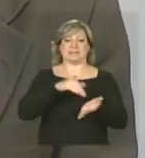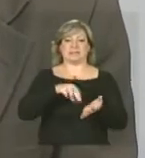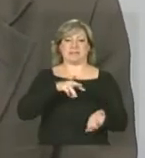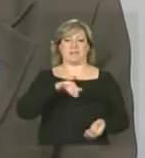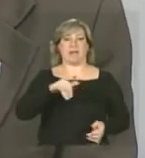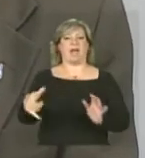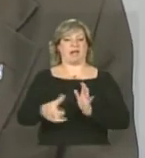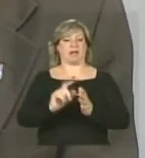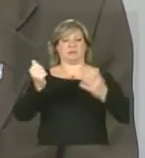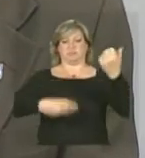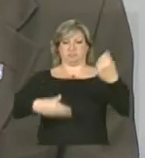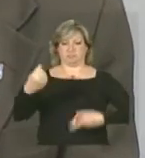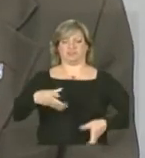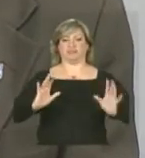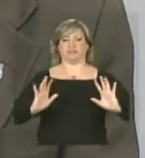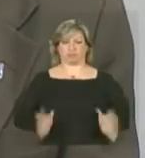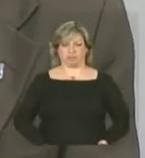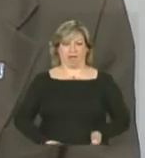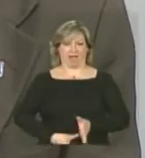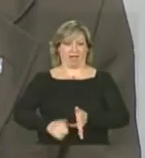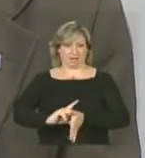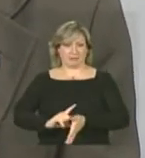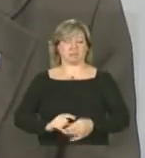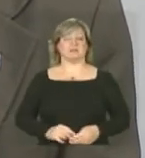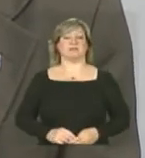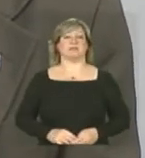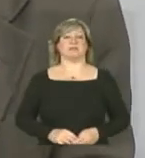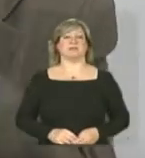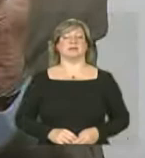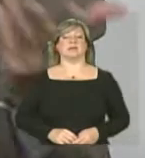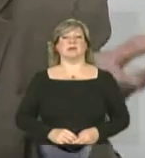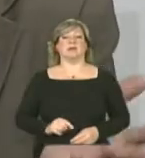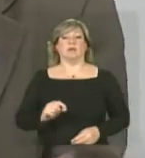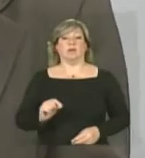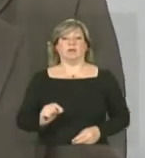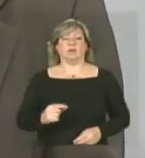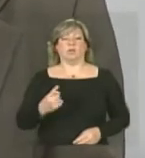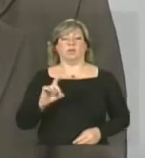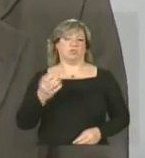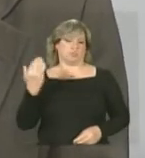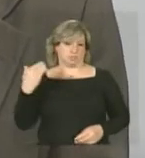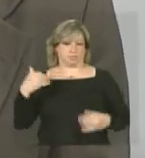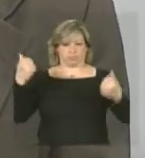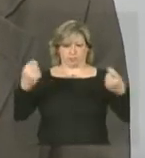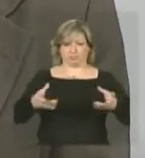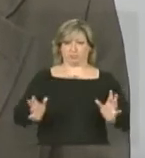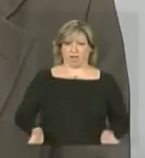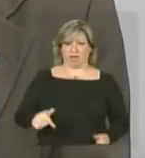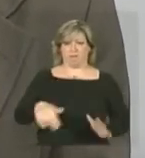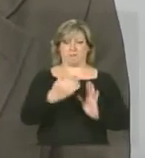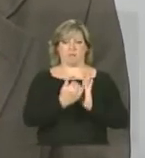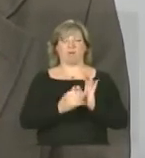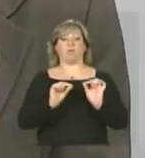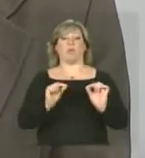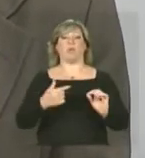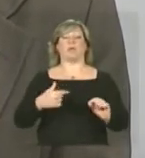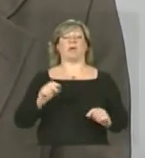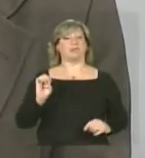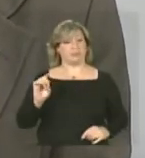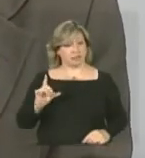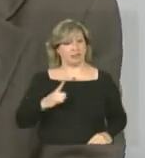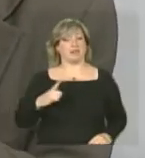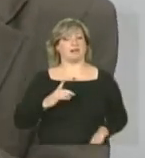essa relação aqui no bloco anterior, num dos blocos, né, anteriores do nosso programa, e de fato há